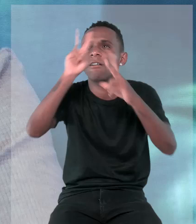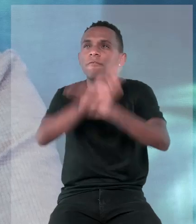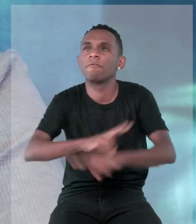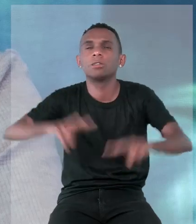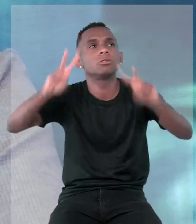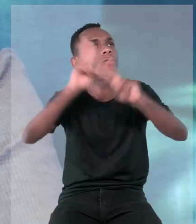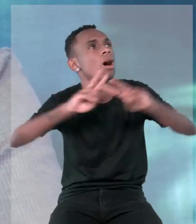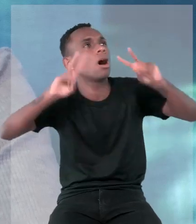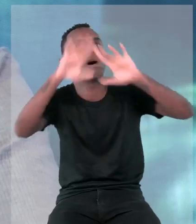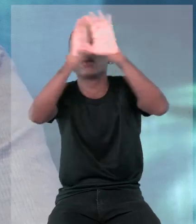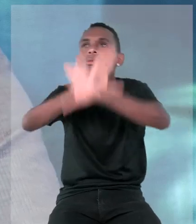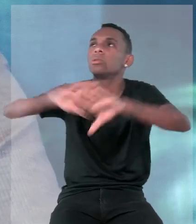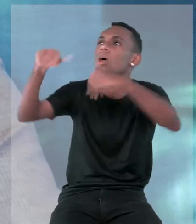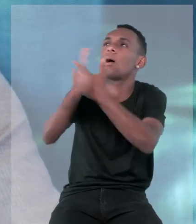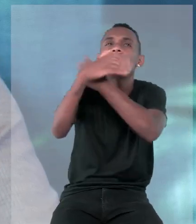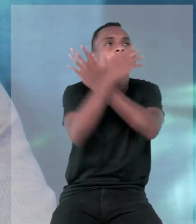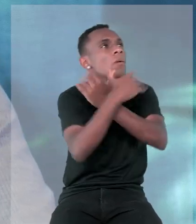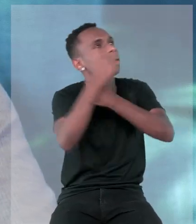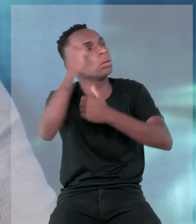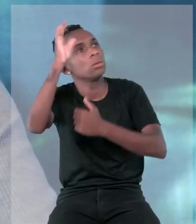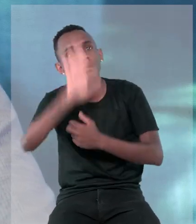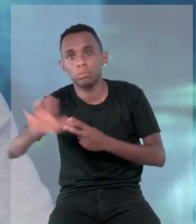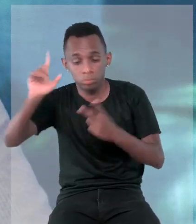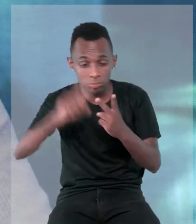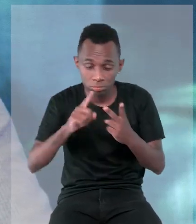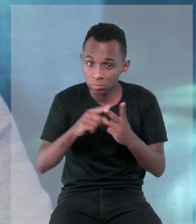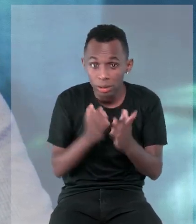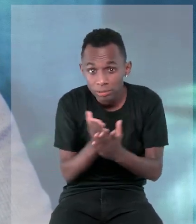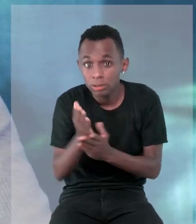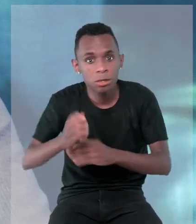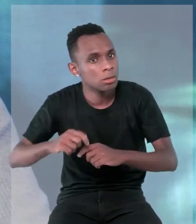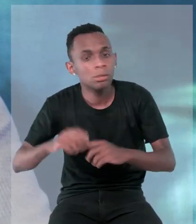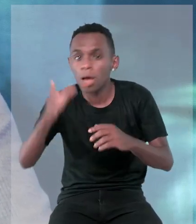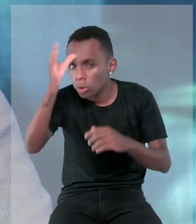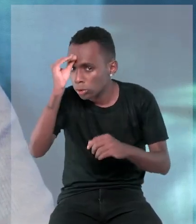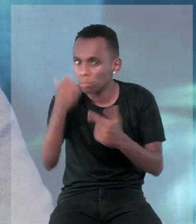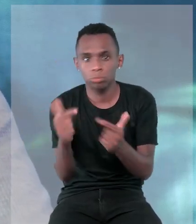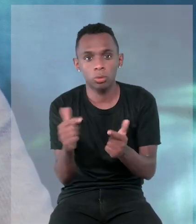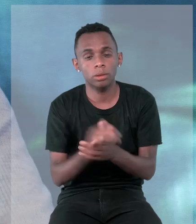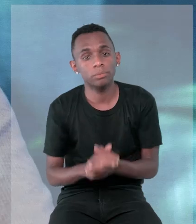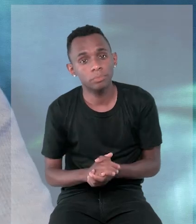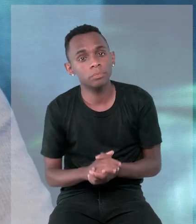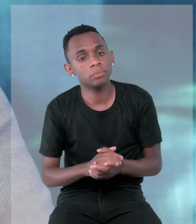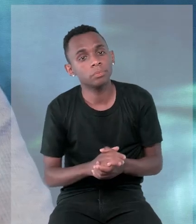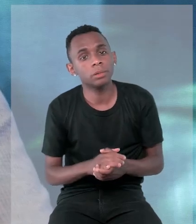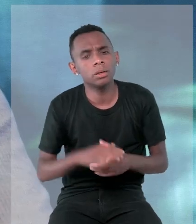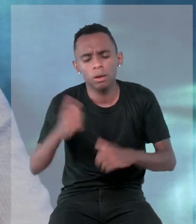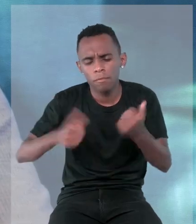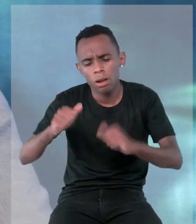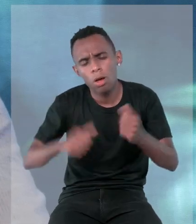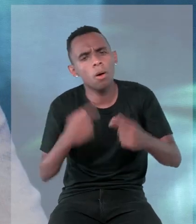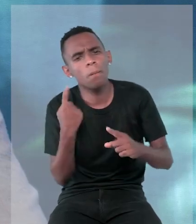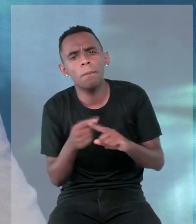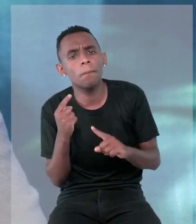mais, e as borboletas e tudo mais, ela não tem Alzheimer. E foram examinar por que ela